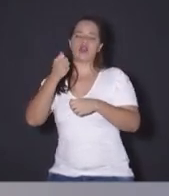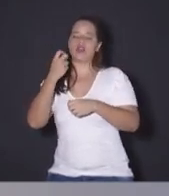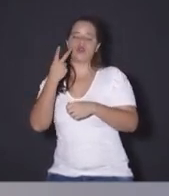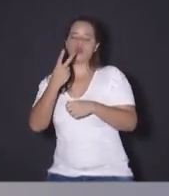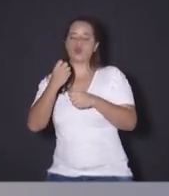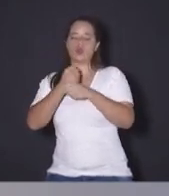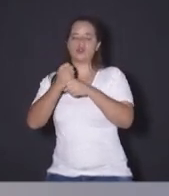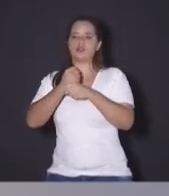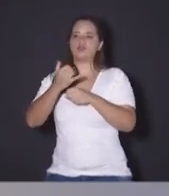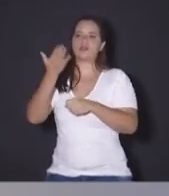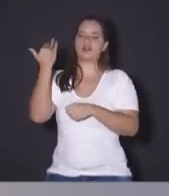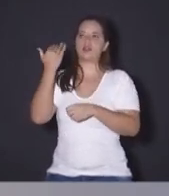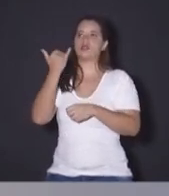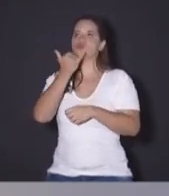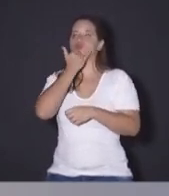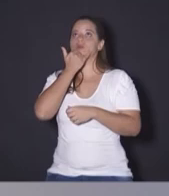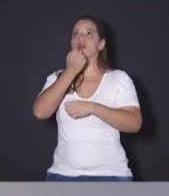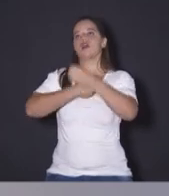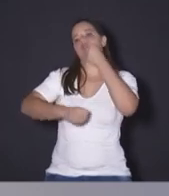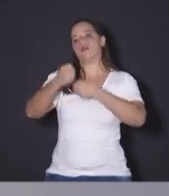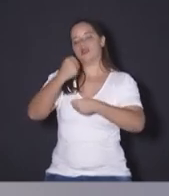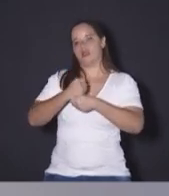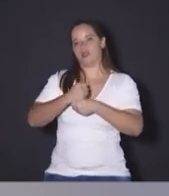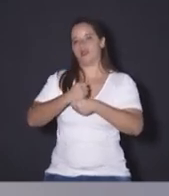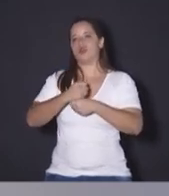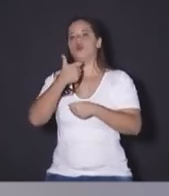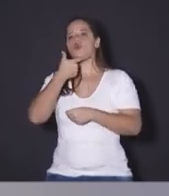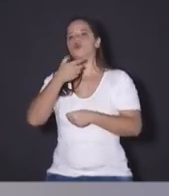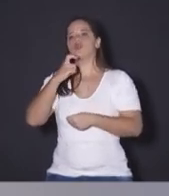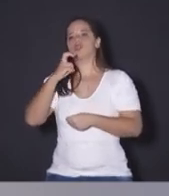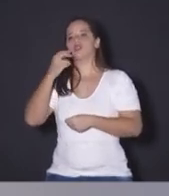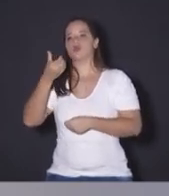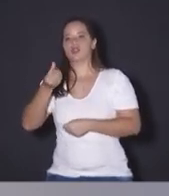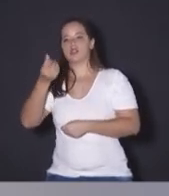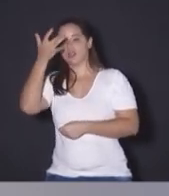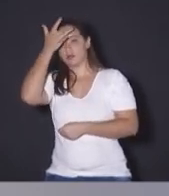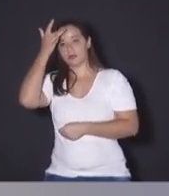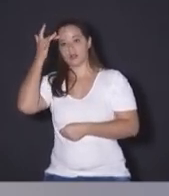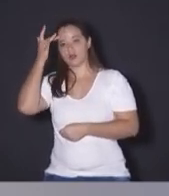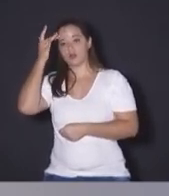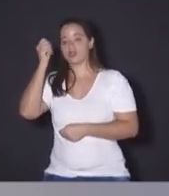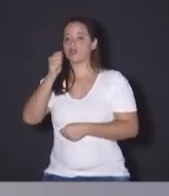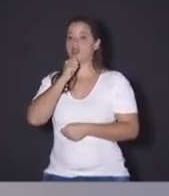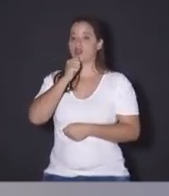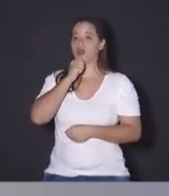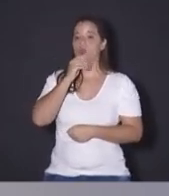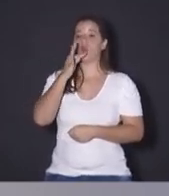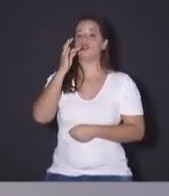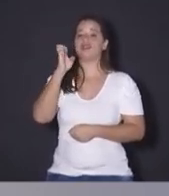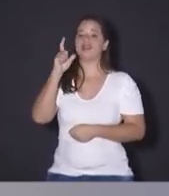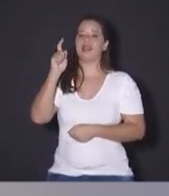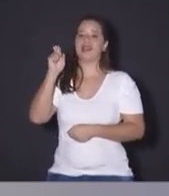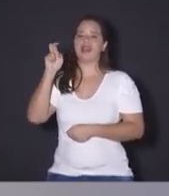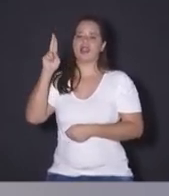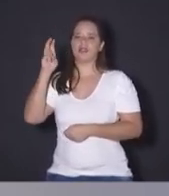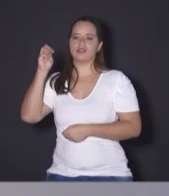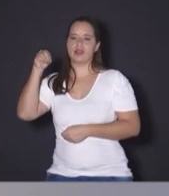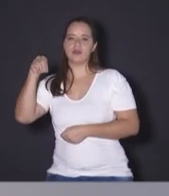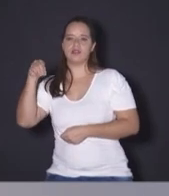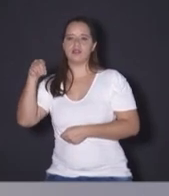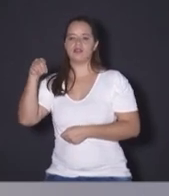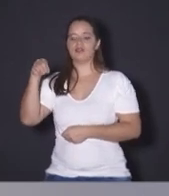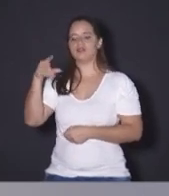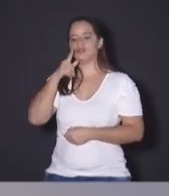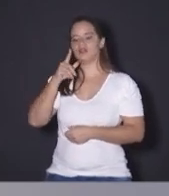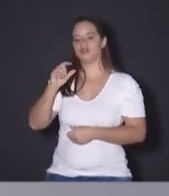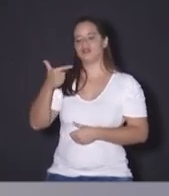desculpa no ano passado a produzir 56 pessoas enquanto o telegram dois anos atrás já permite a 20